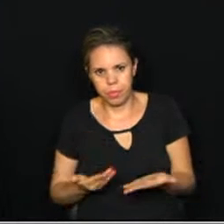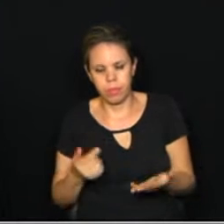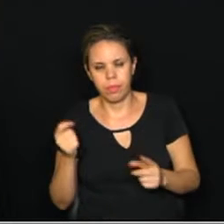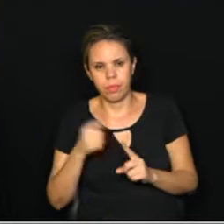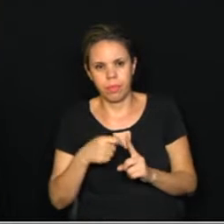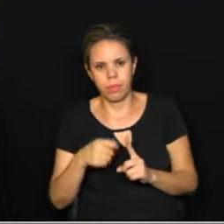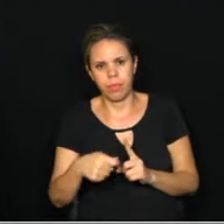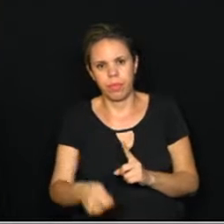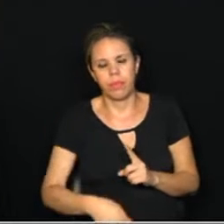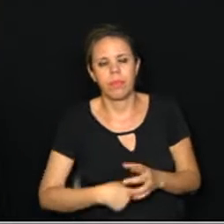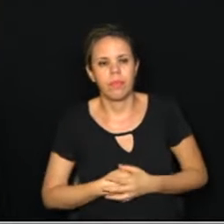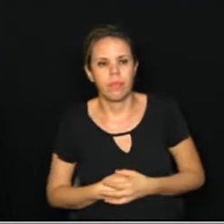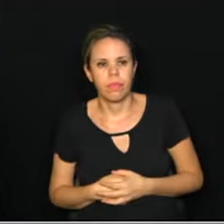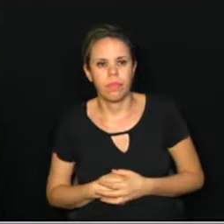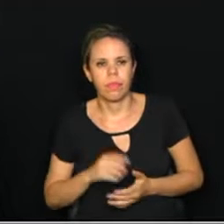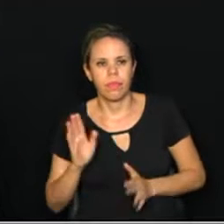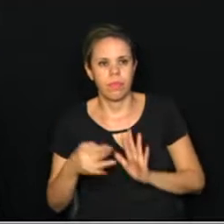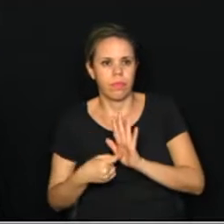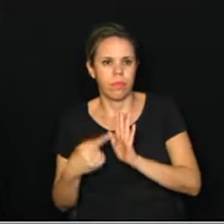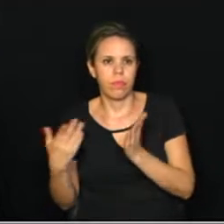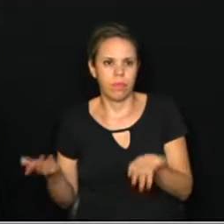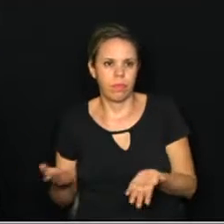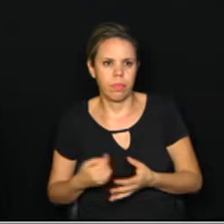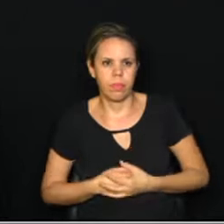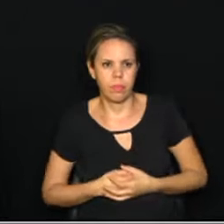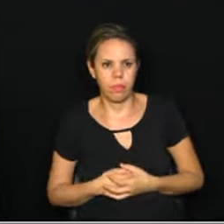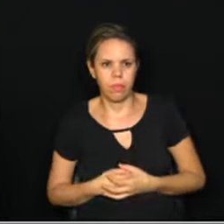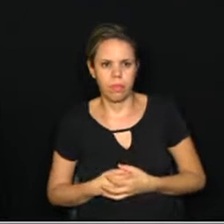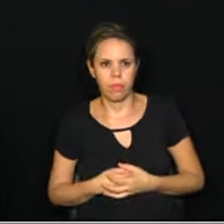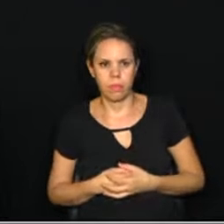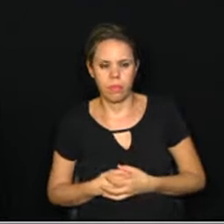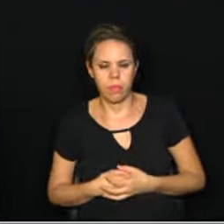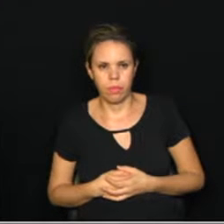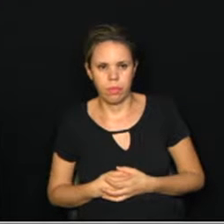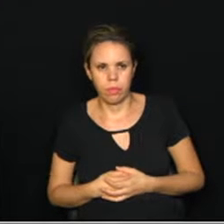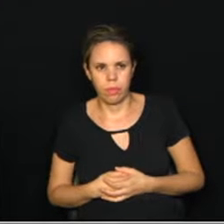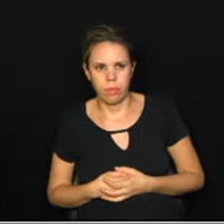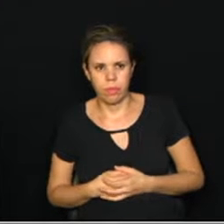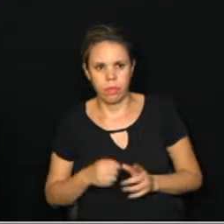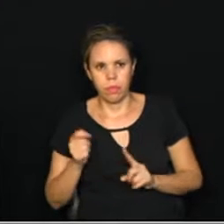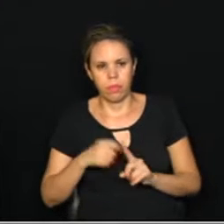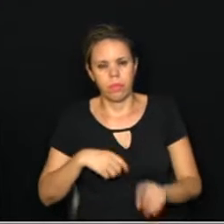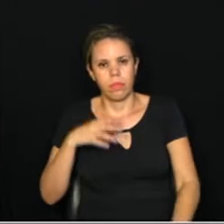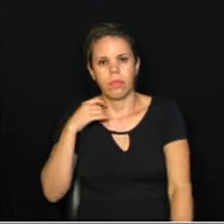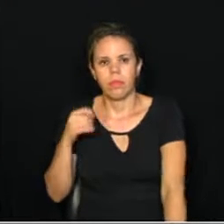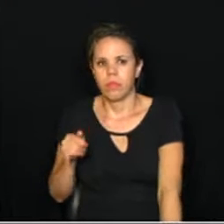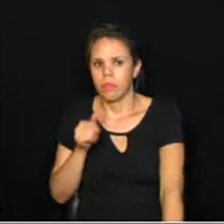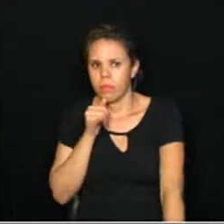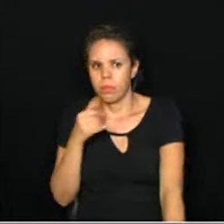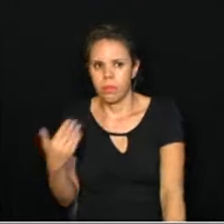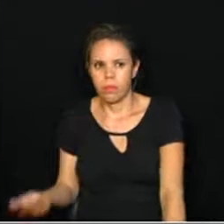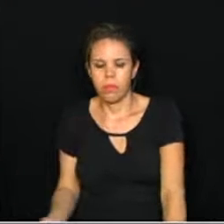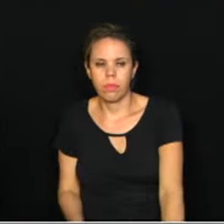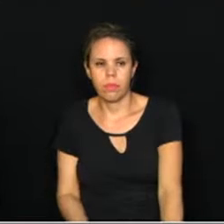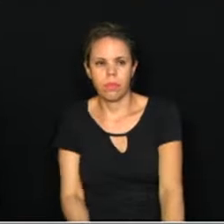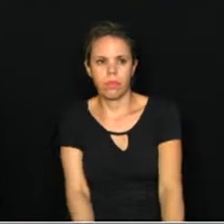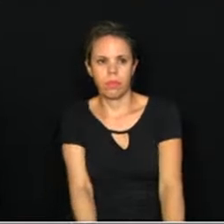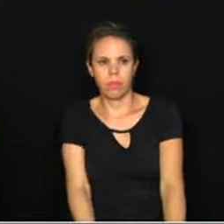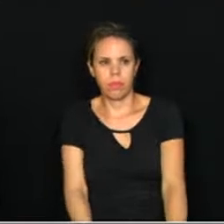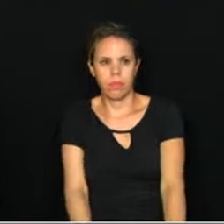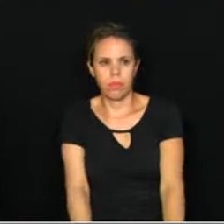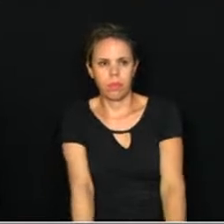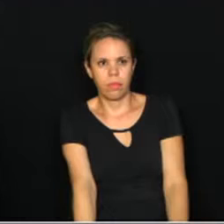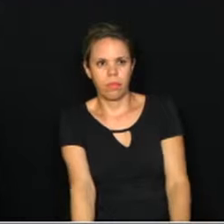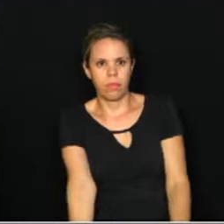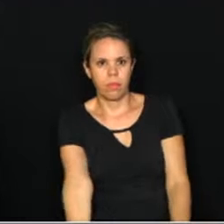do segundo trimestre já mostram isso, né? O mês de abril, por exemplo, aí agora eu chamo para que